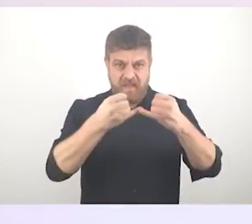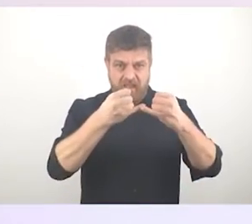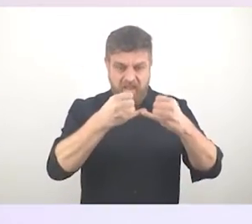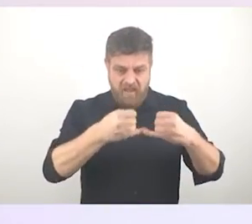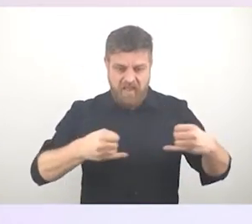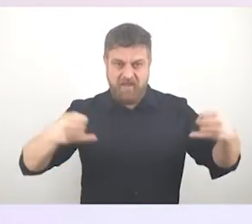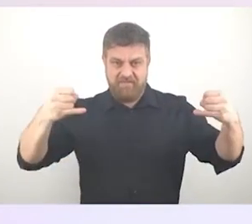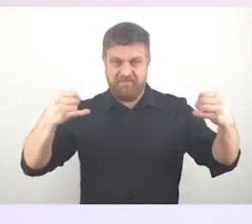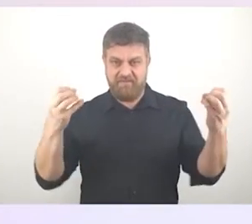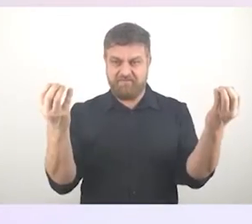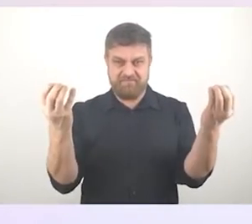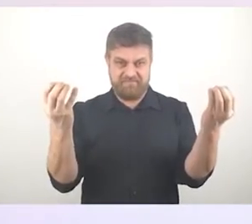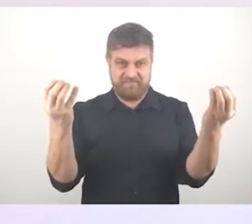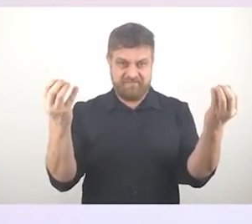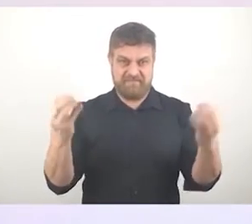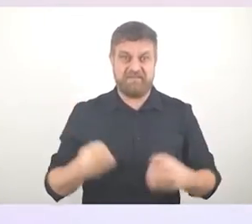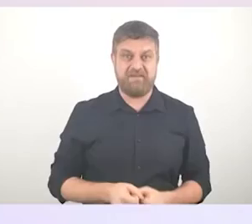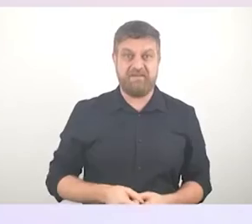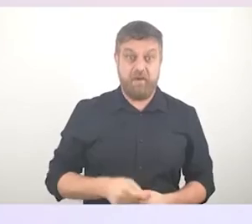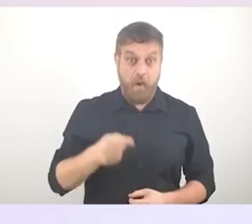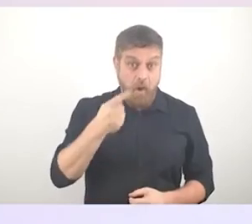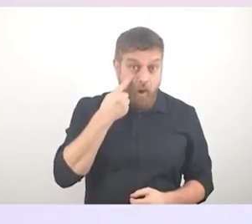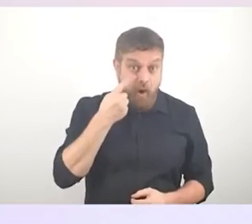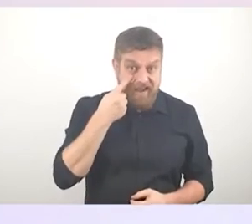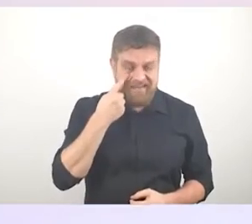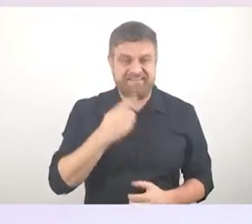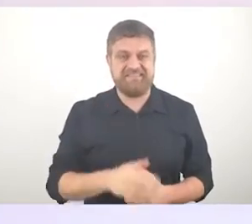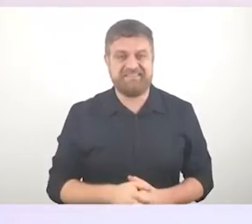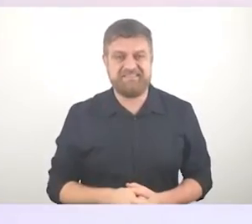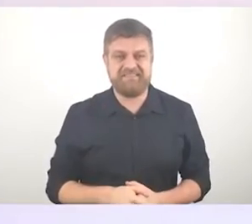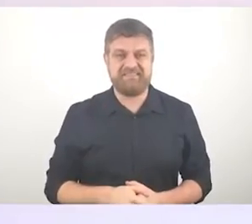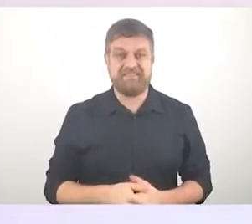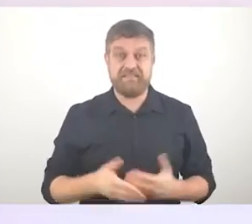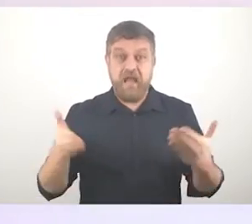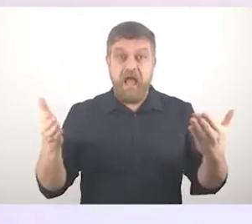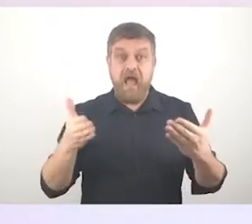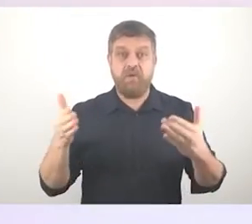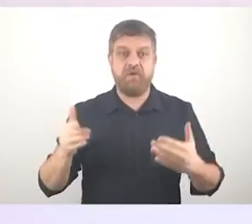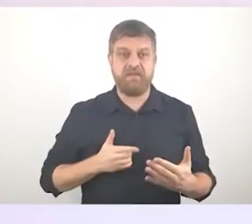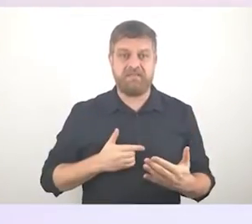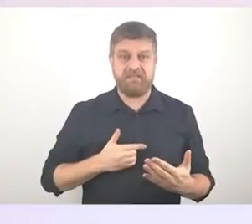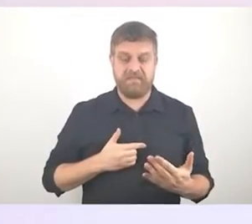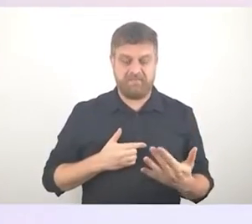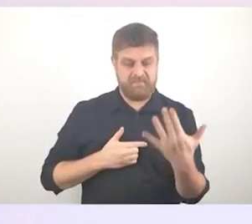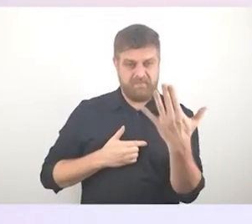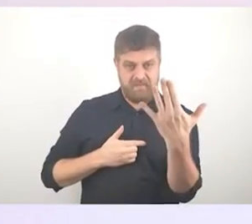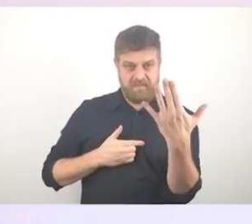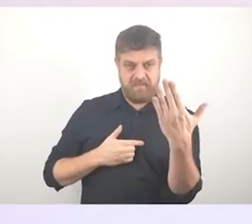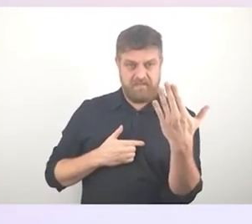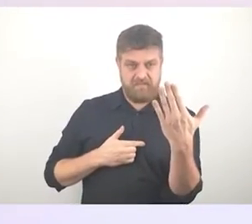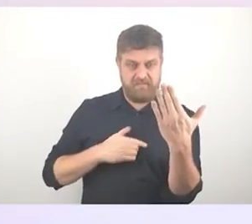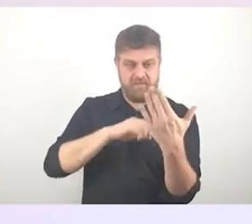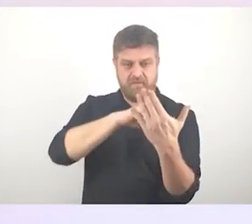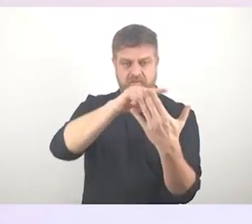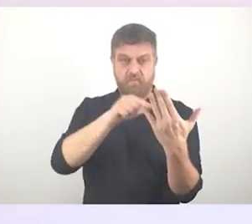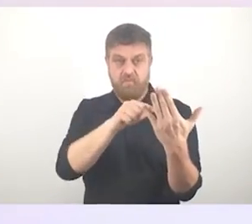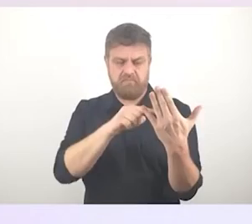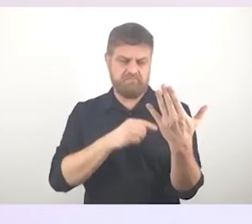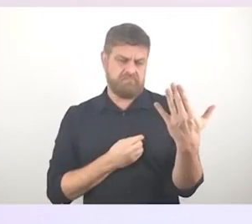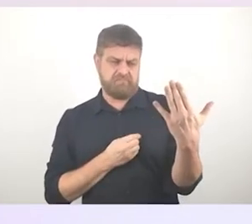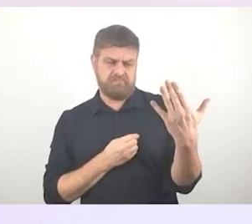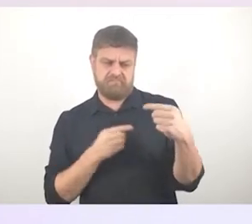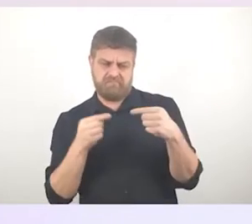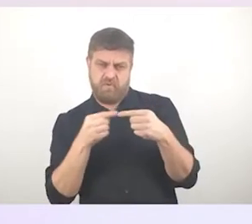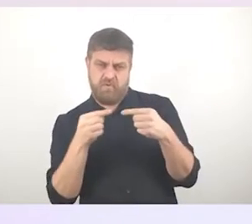ligados por uma cordinha. Então ficou assim, né? Agora vem um ajuste que a gente precisa fazer do